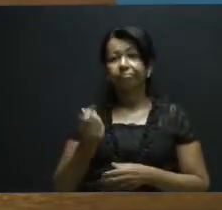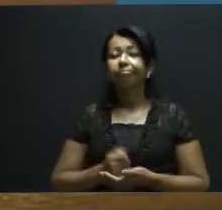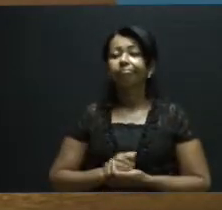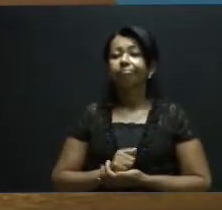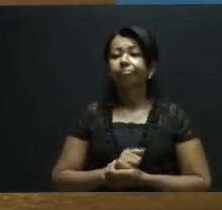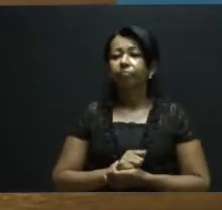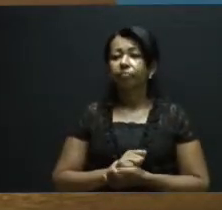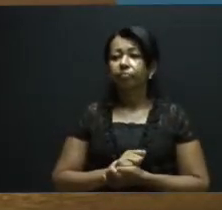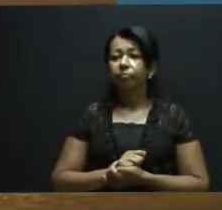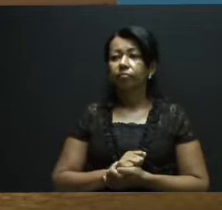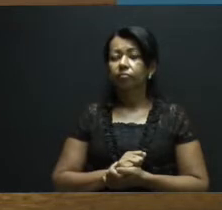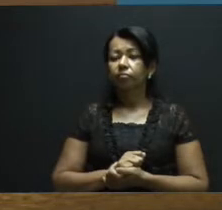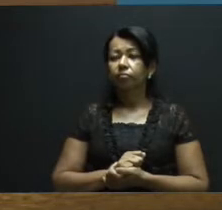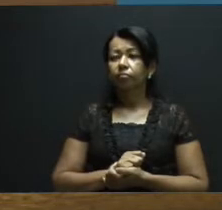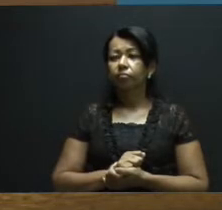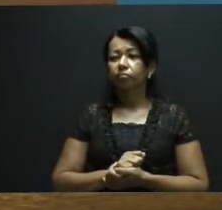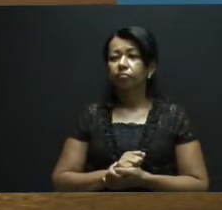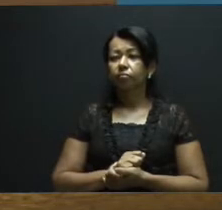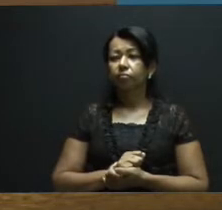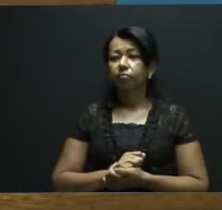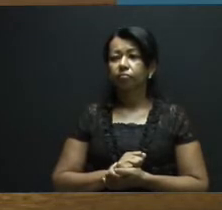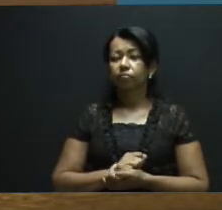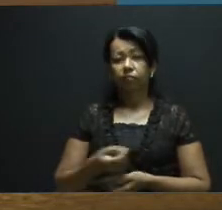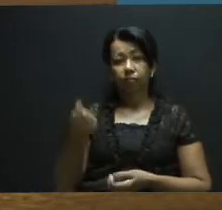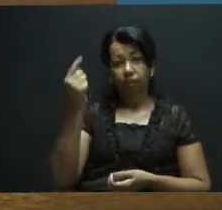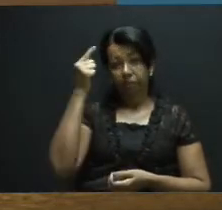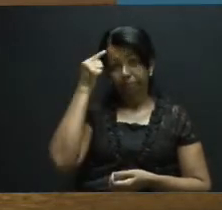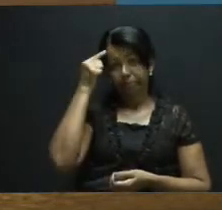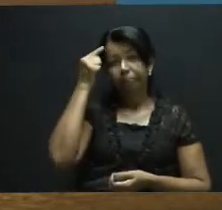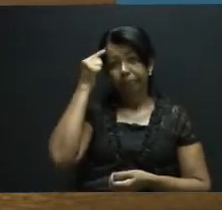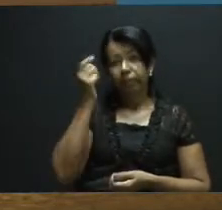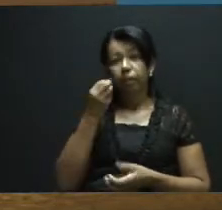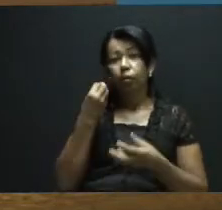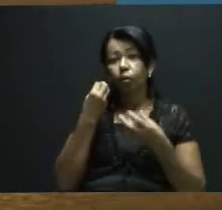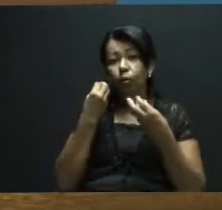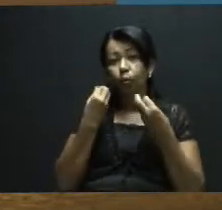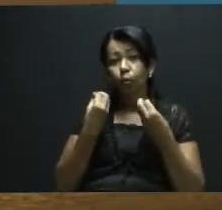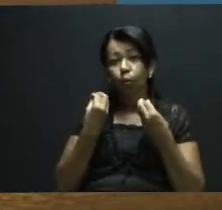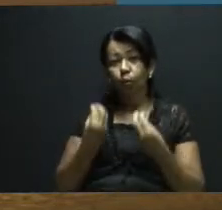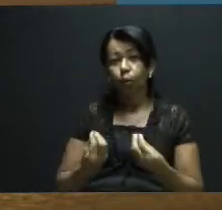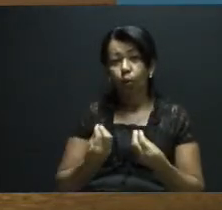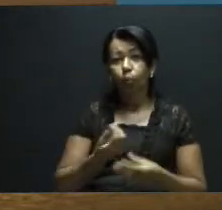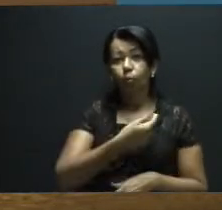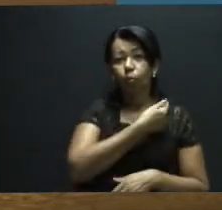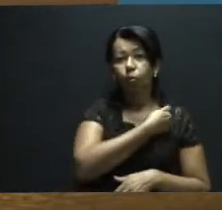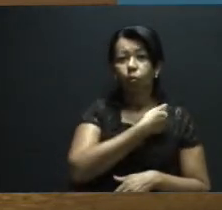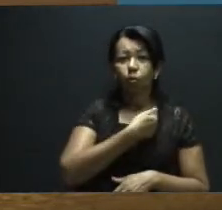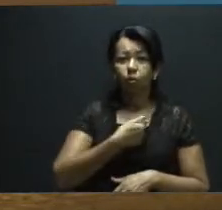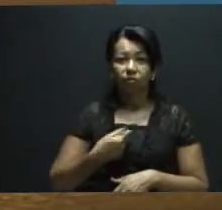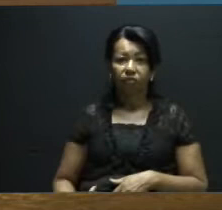de imagine como um governo